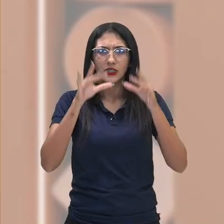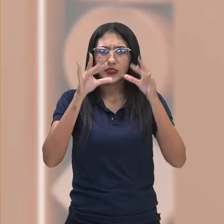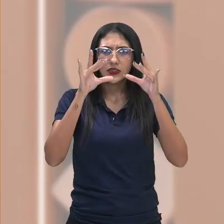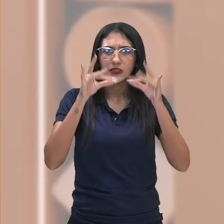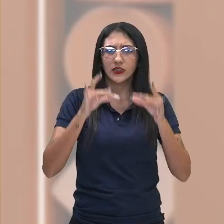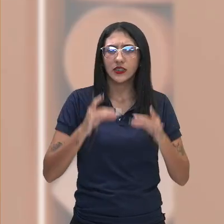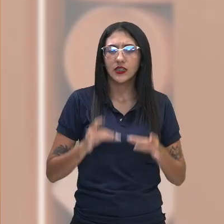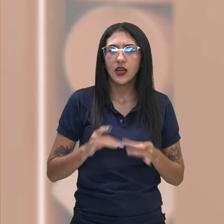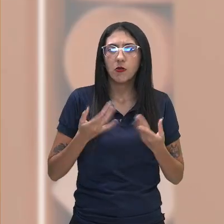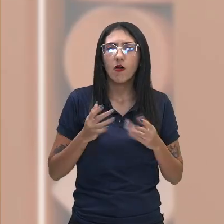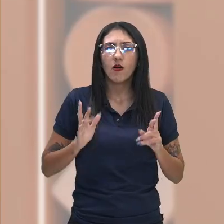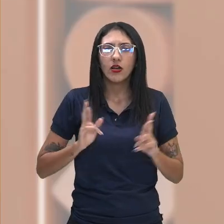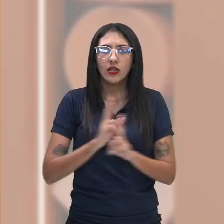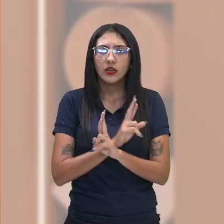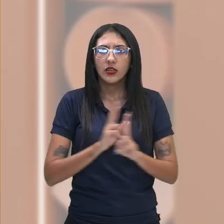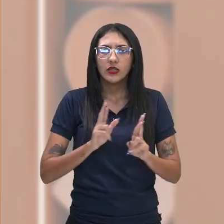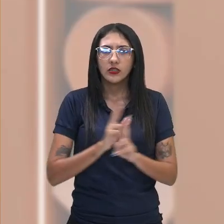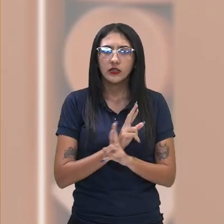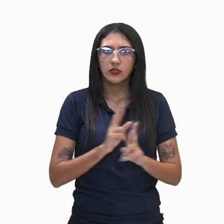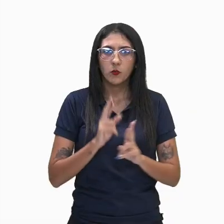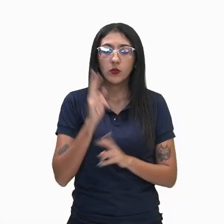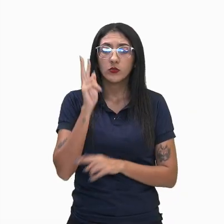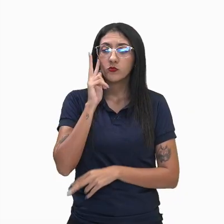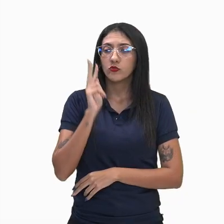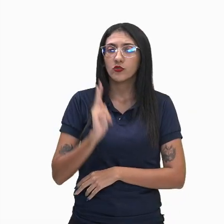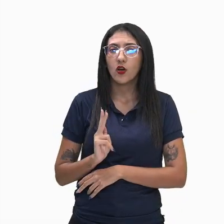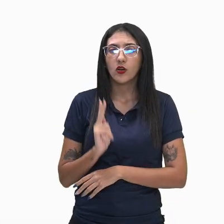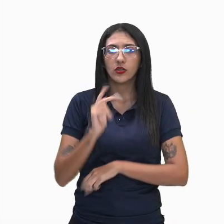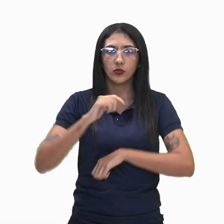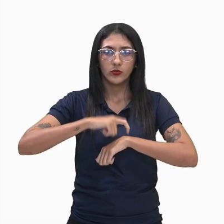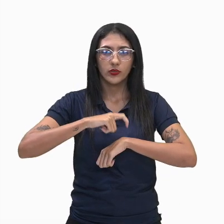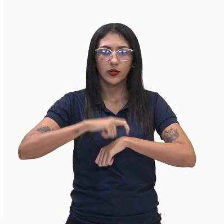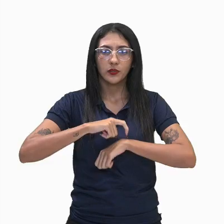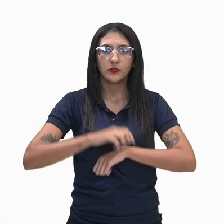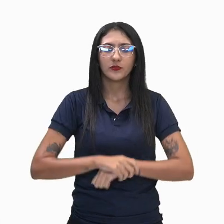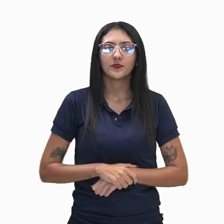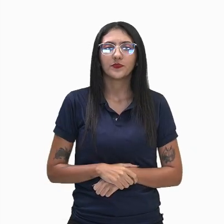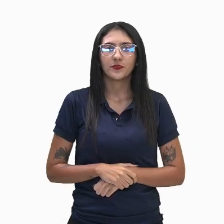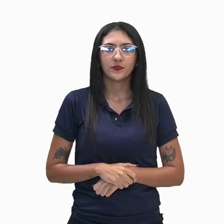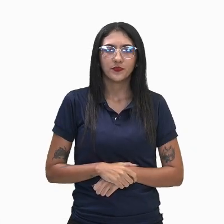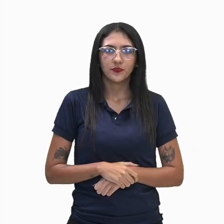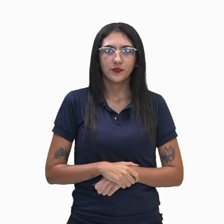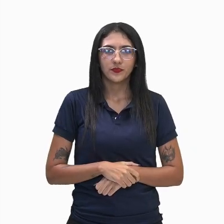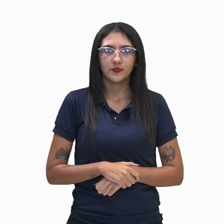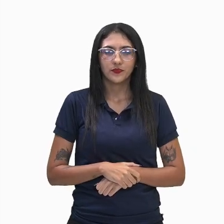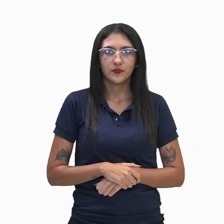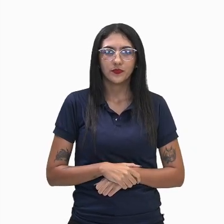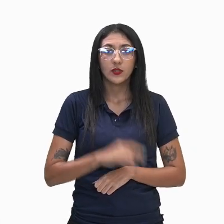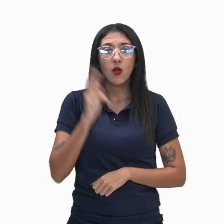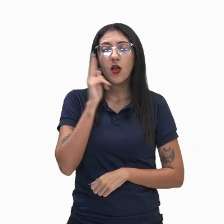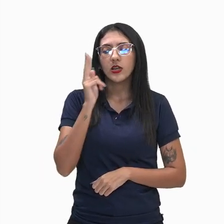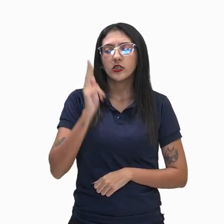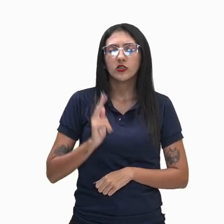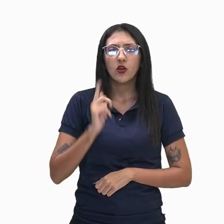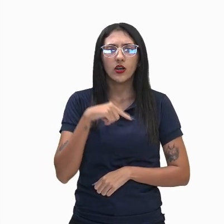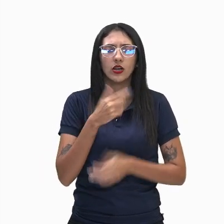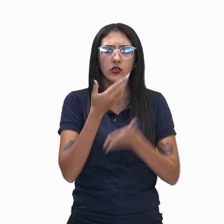na relação entre a história e o tempo. A história, ela estuda